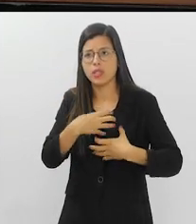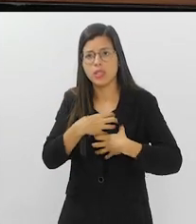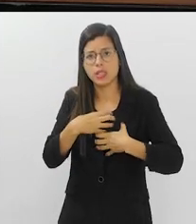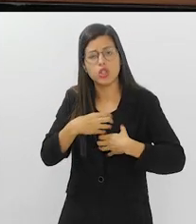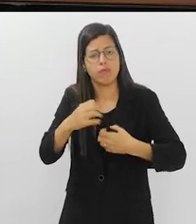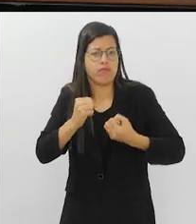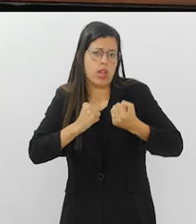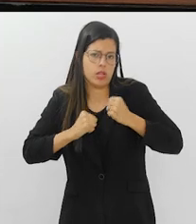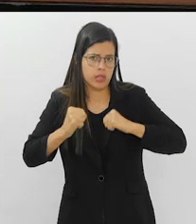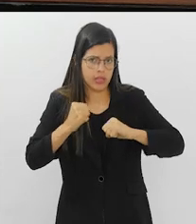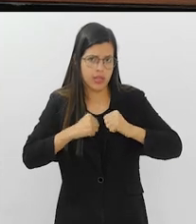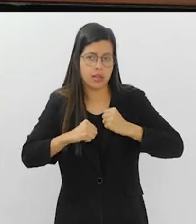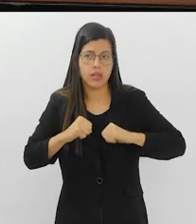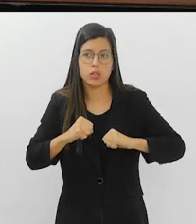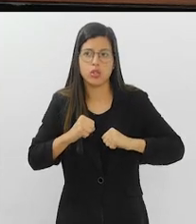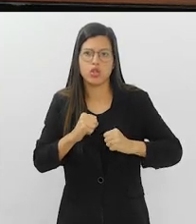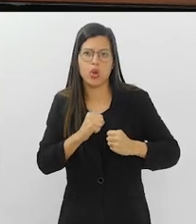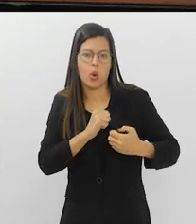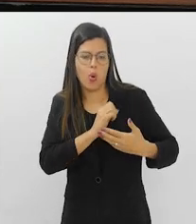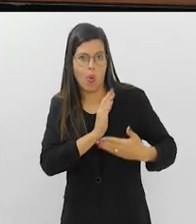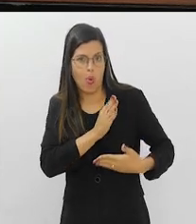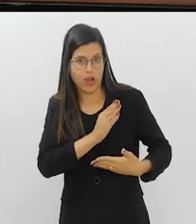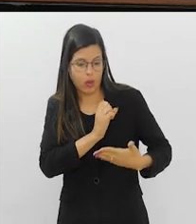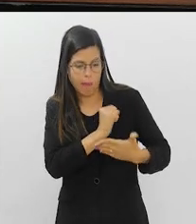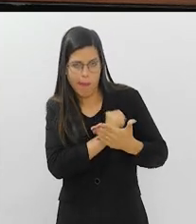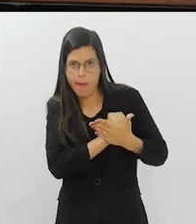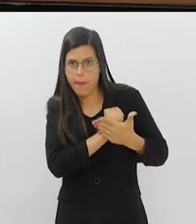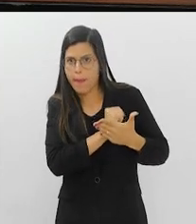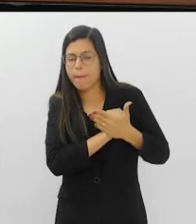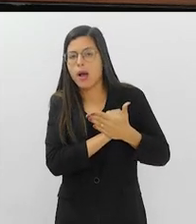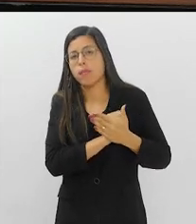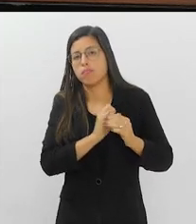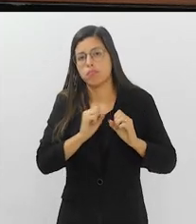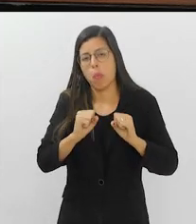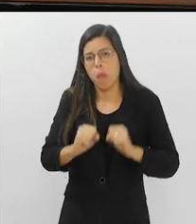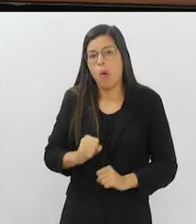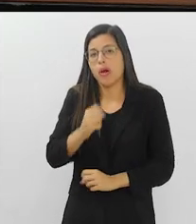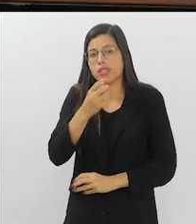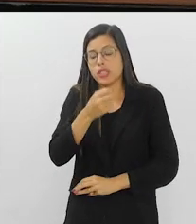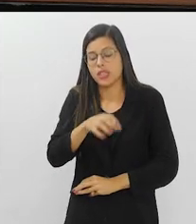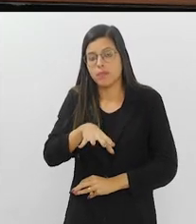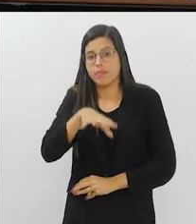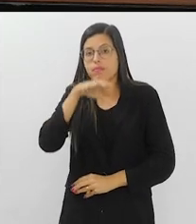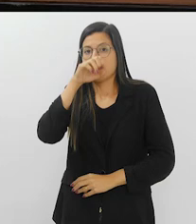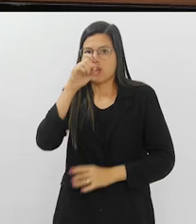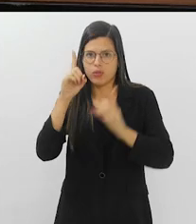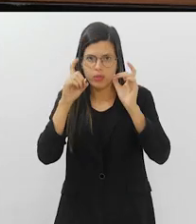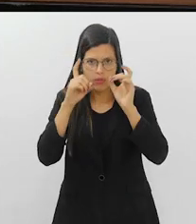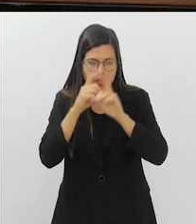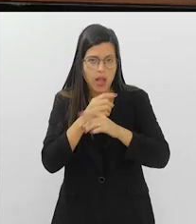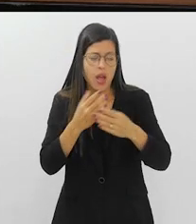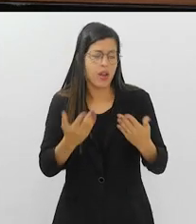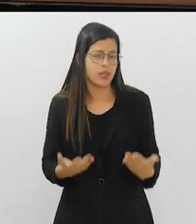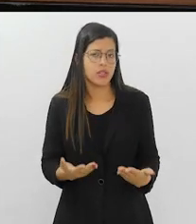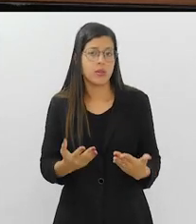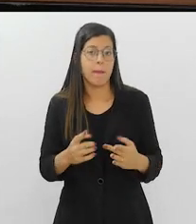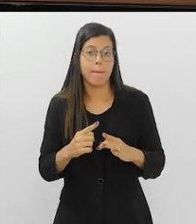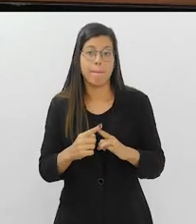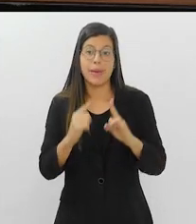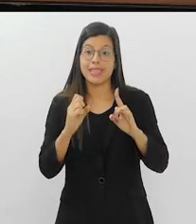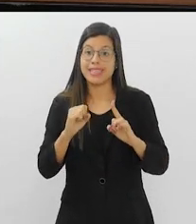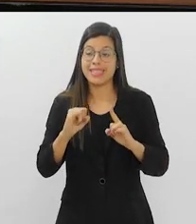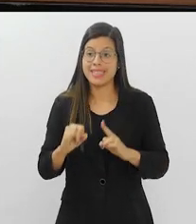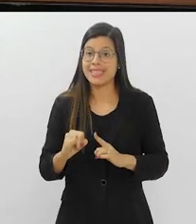tenha manifestações de ansiedade. Meu coração pode acelerar, eu posso ter um pouco de falta de ar. Agora, se isso começa a